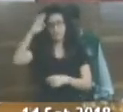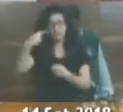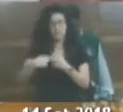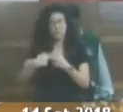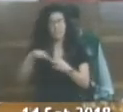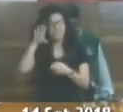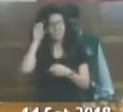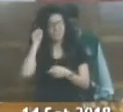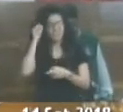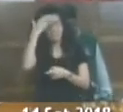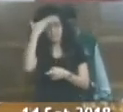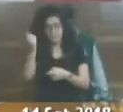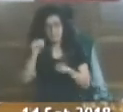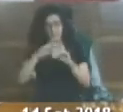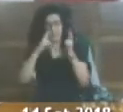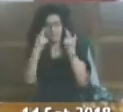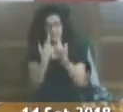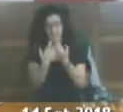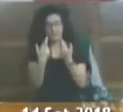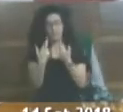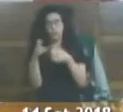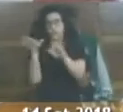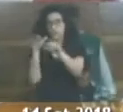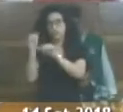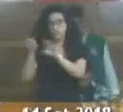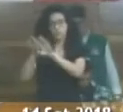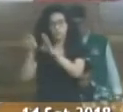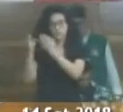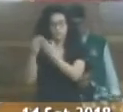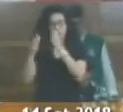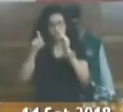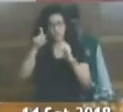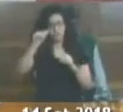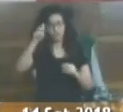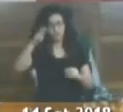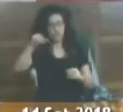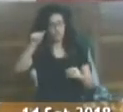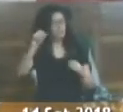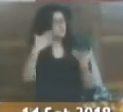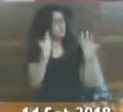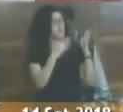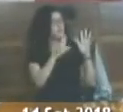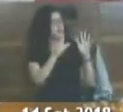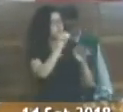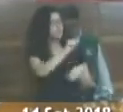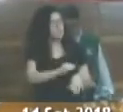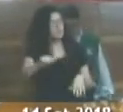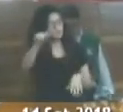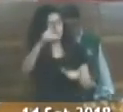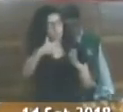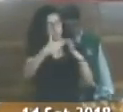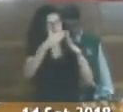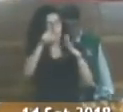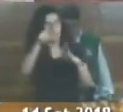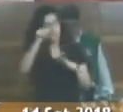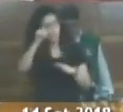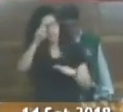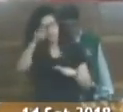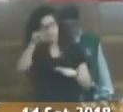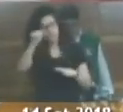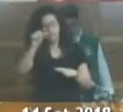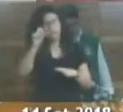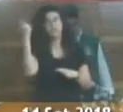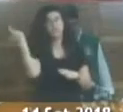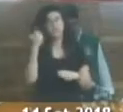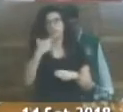que foi articulada essa audiência com a comunidade de Palmas. Parabéns para a Associação de Moradores de Palmas, que conseguiu organizar e